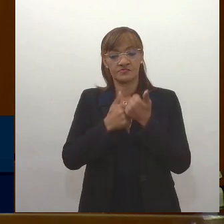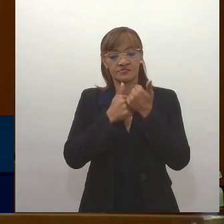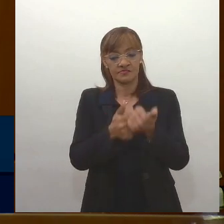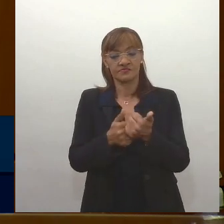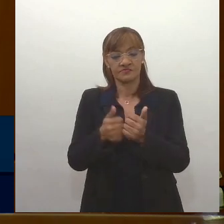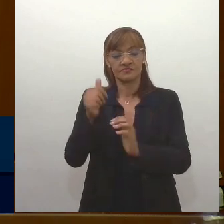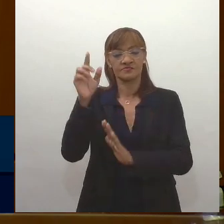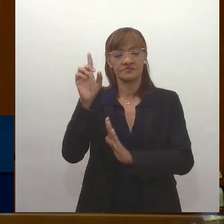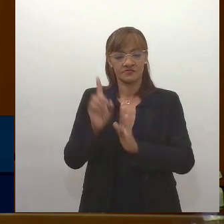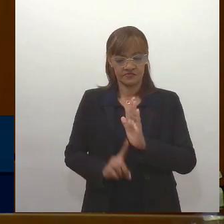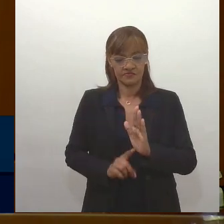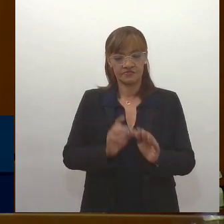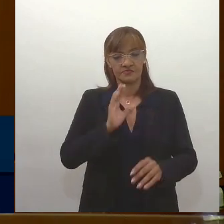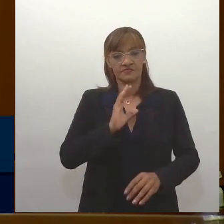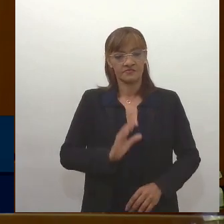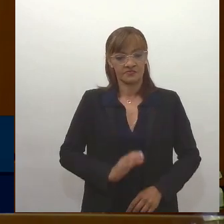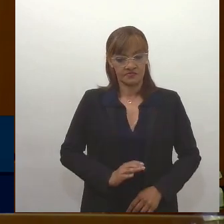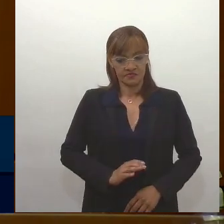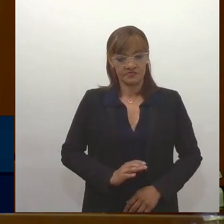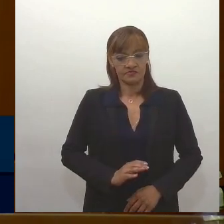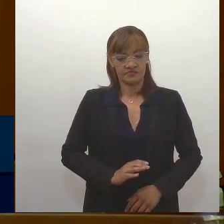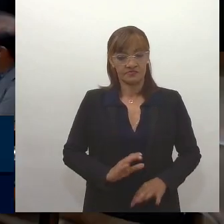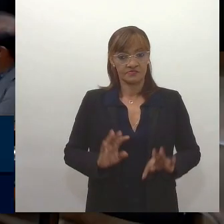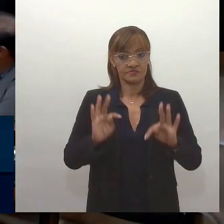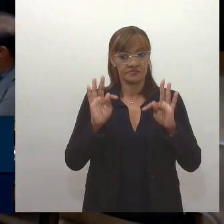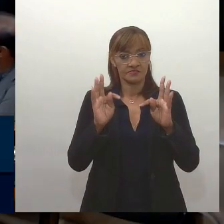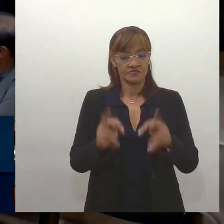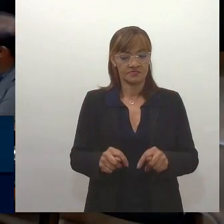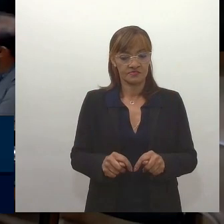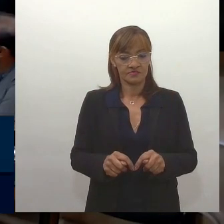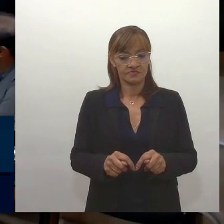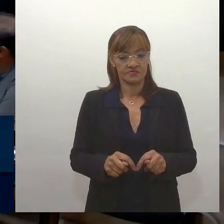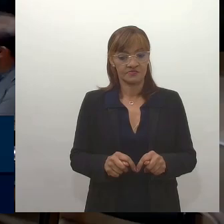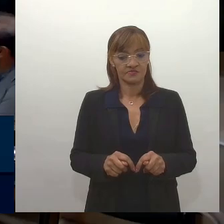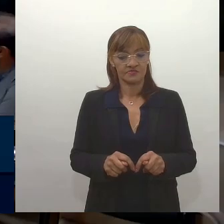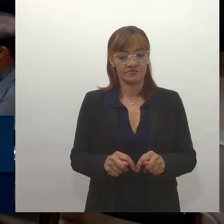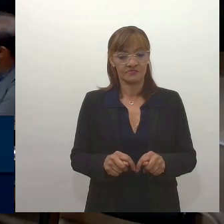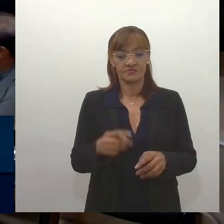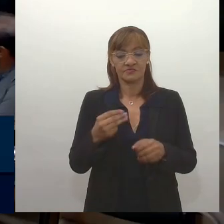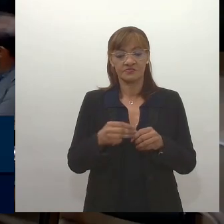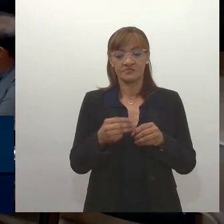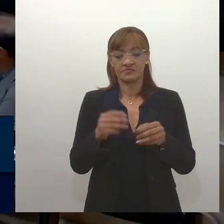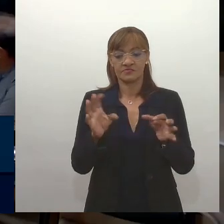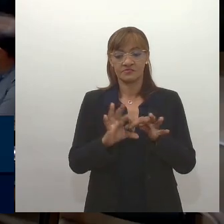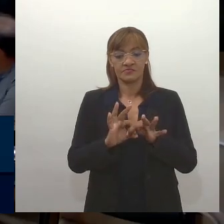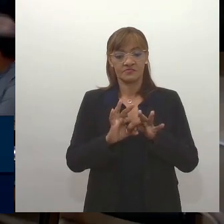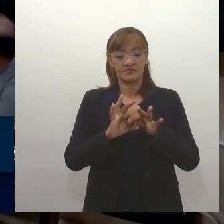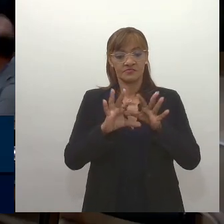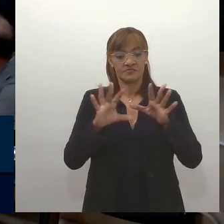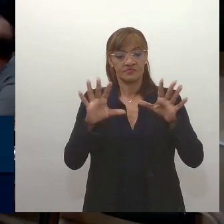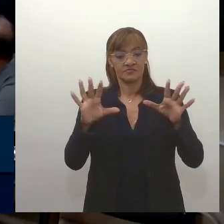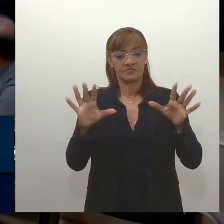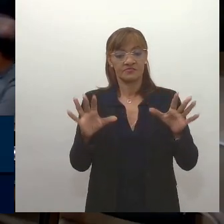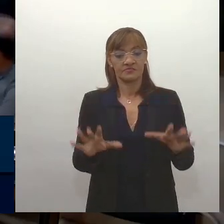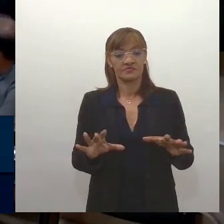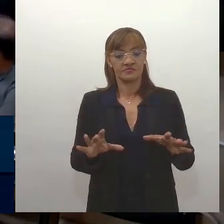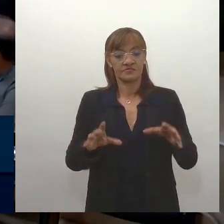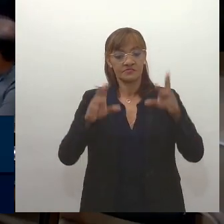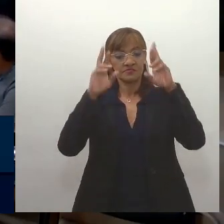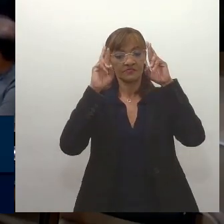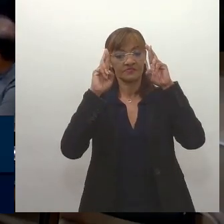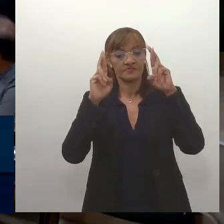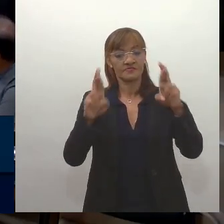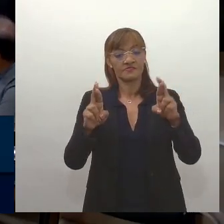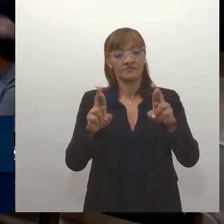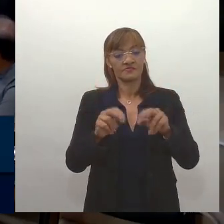cidadãs e que e de uma lagarto livre democrática e aonde o respeito às diferenças